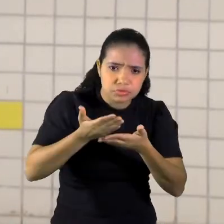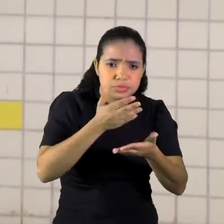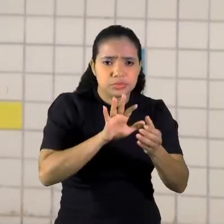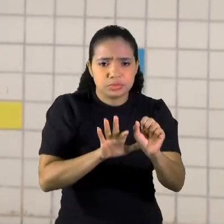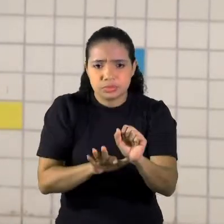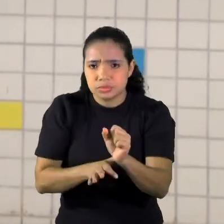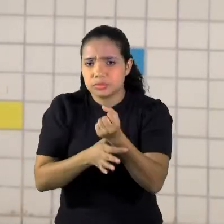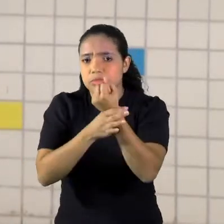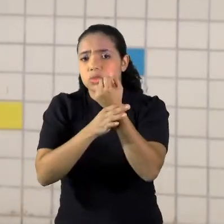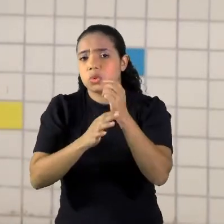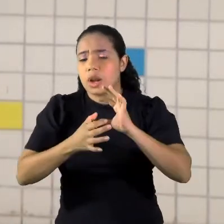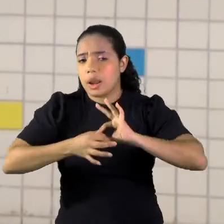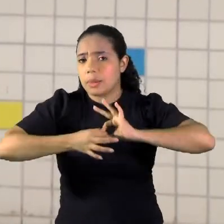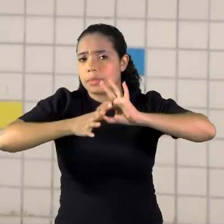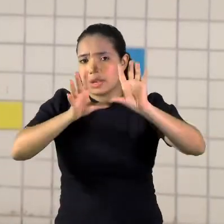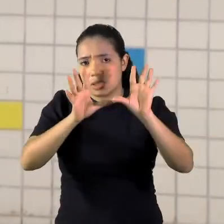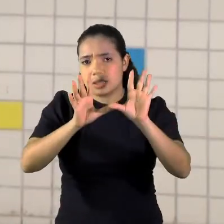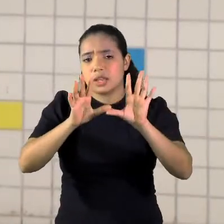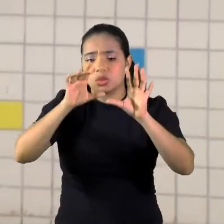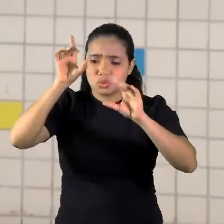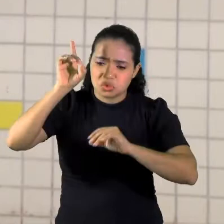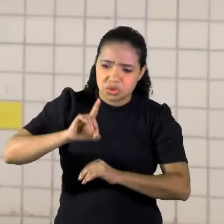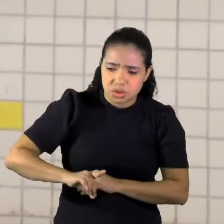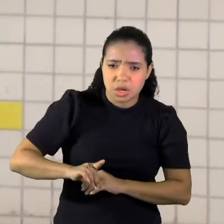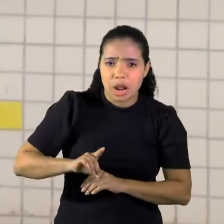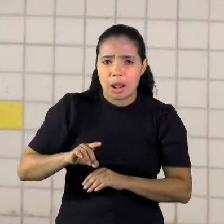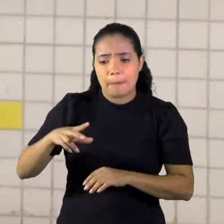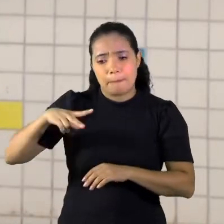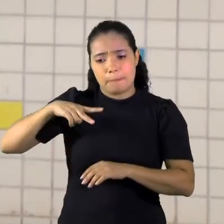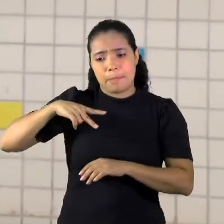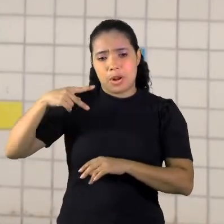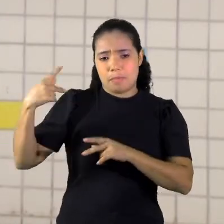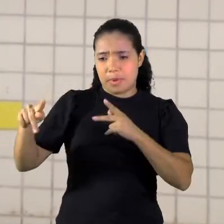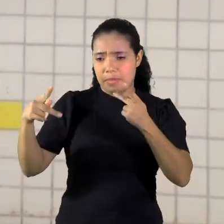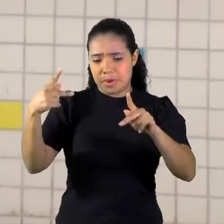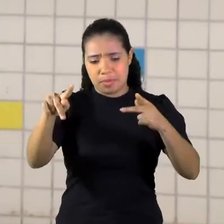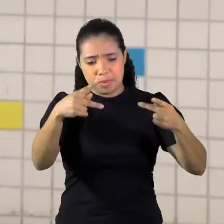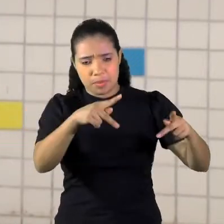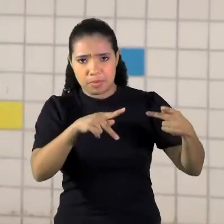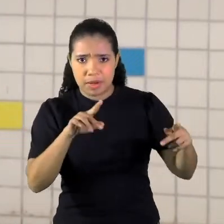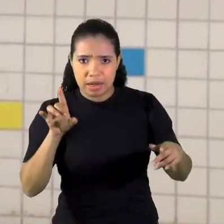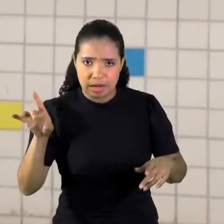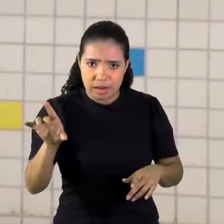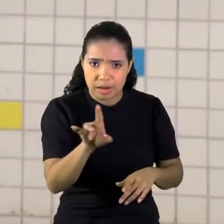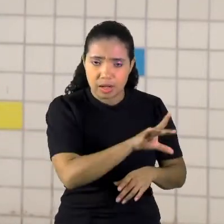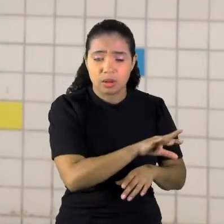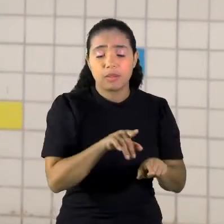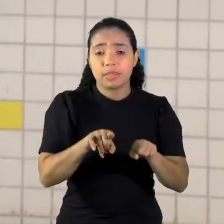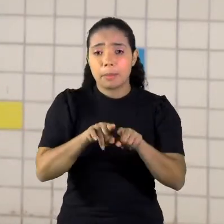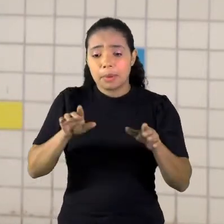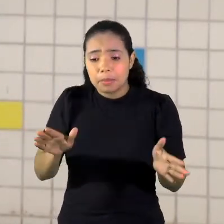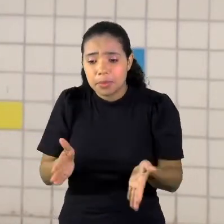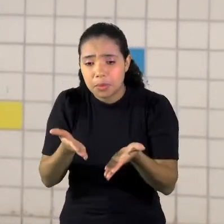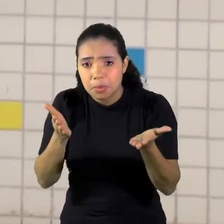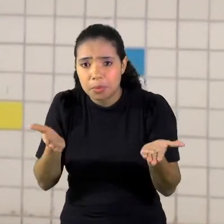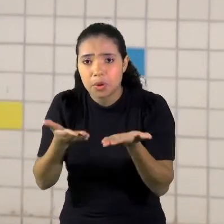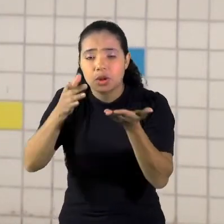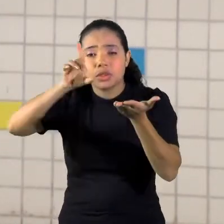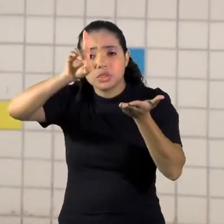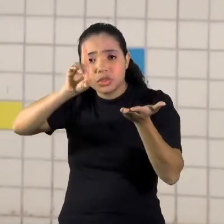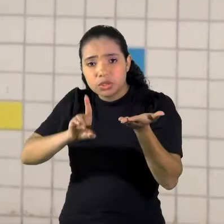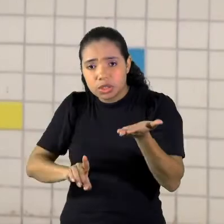garantir as liberdades e os direitos individuais e também para promover o que eles chamam de